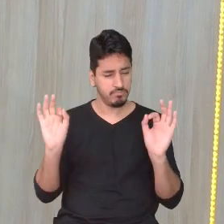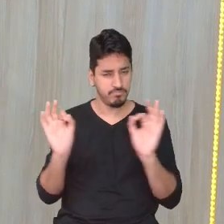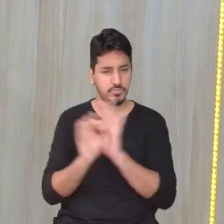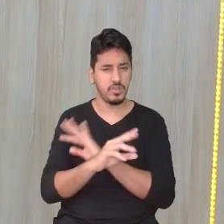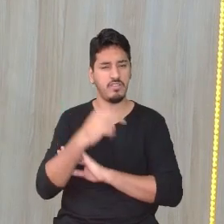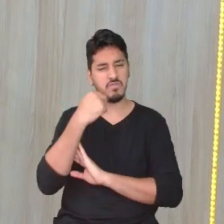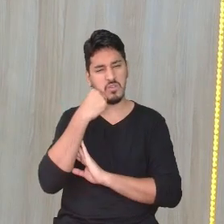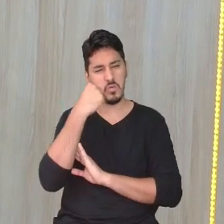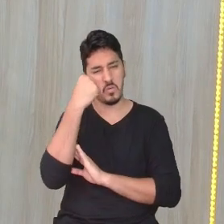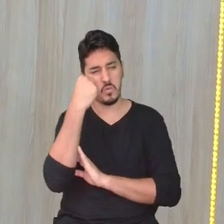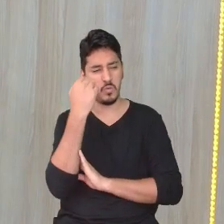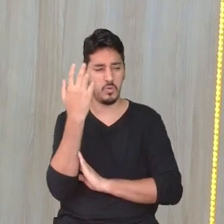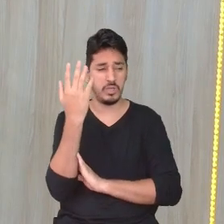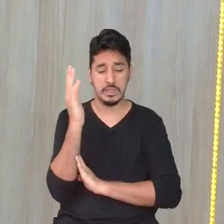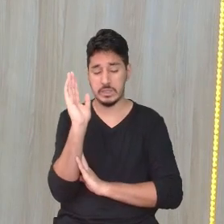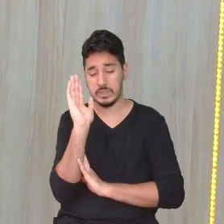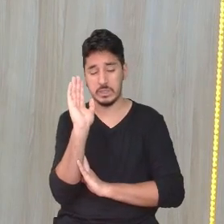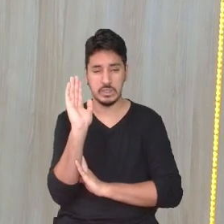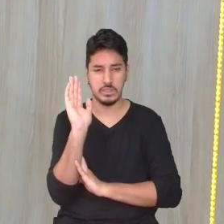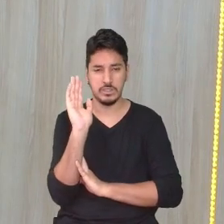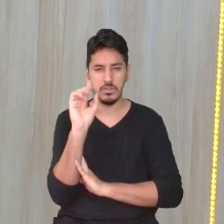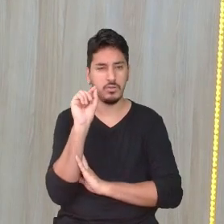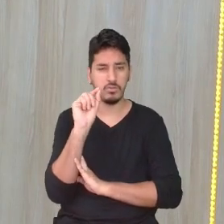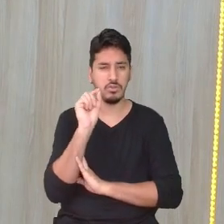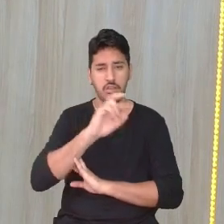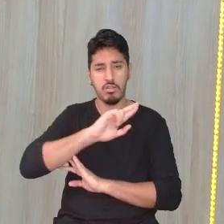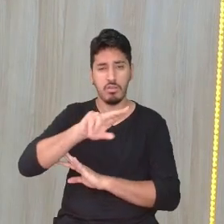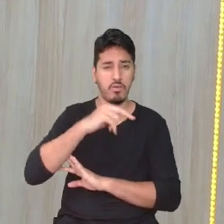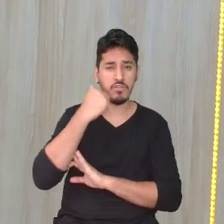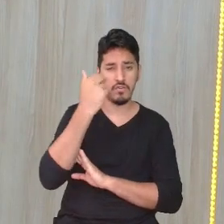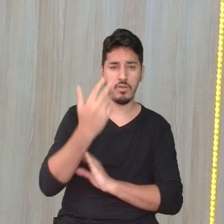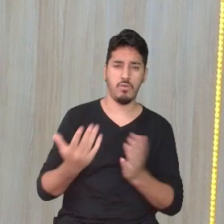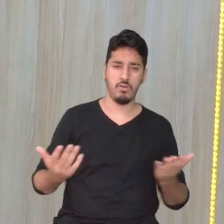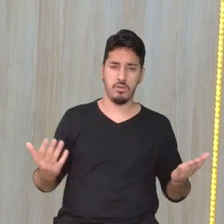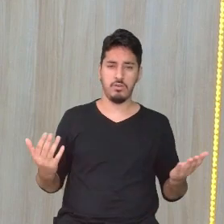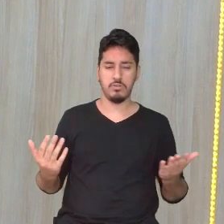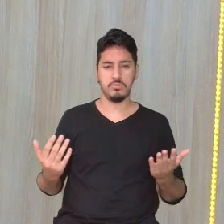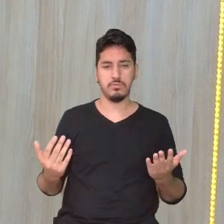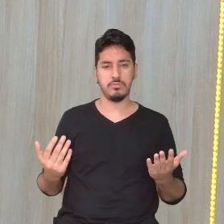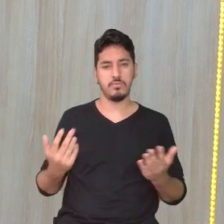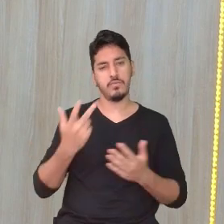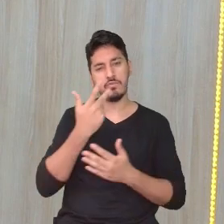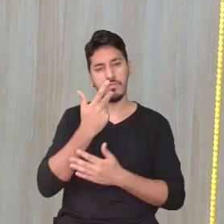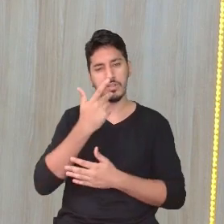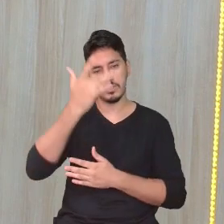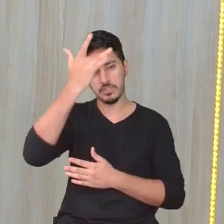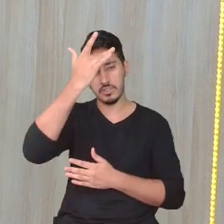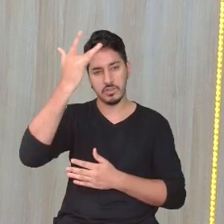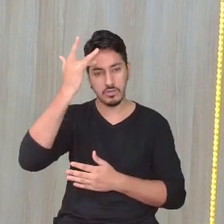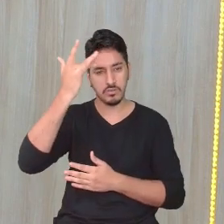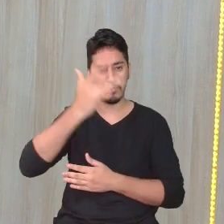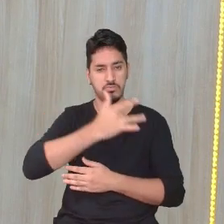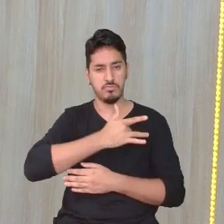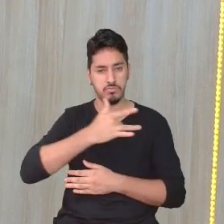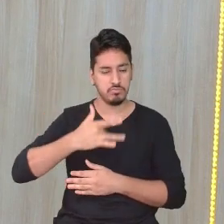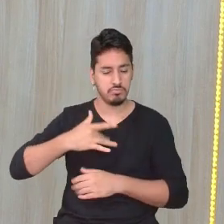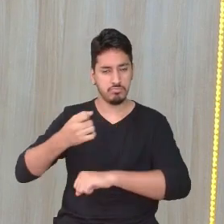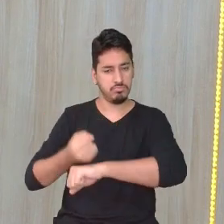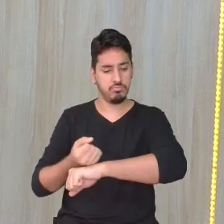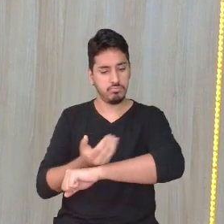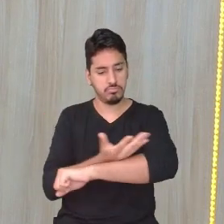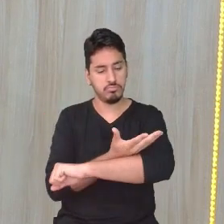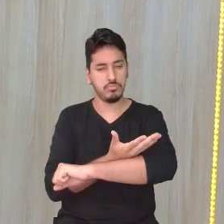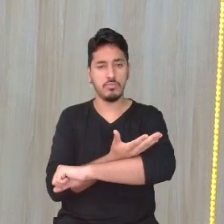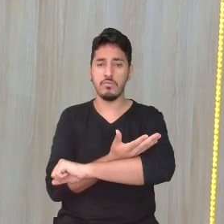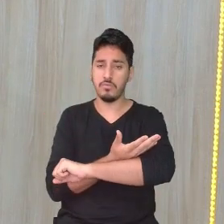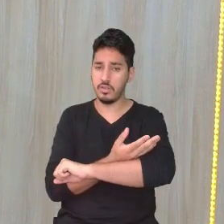vergonha do que não faz vergonha, tá? Falar em saúde mental, falar em saúde emocional é